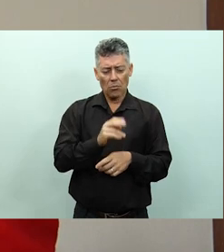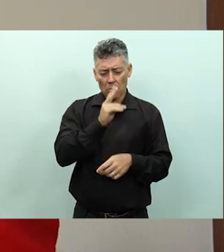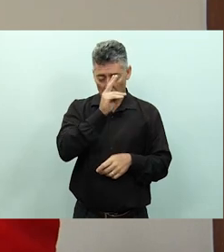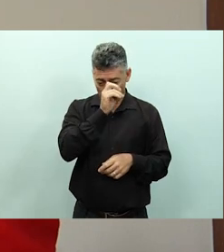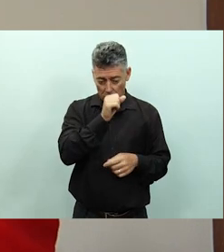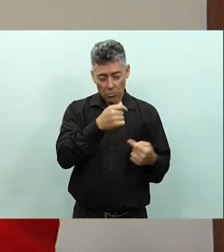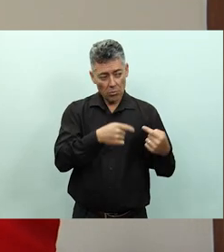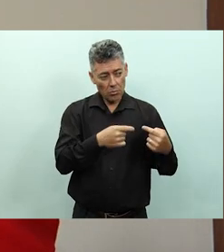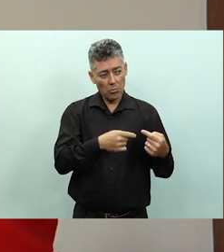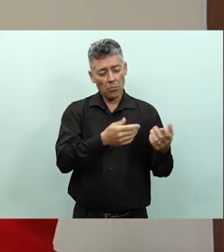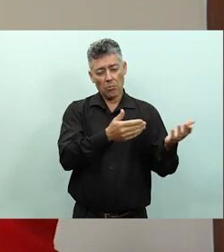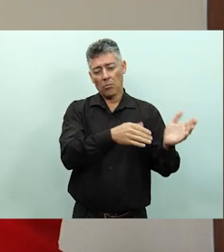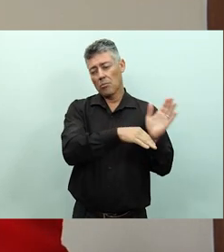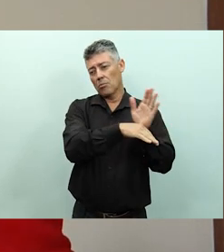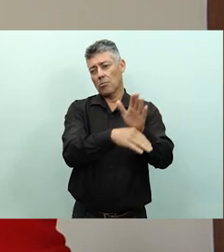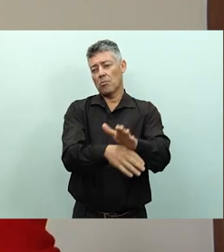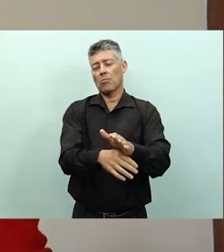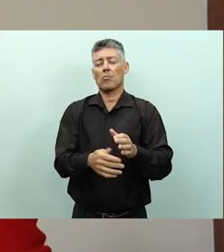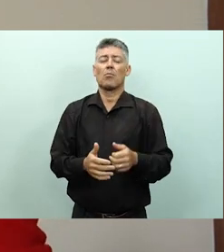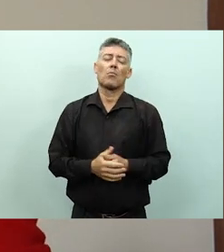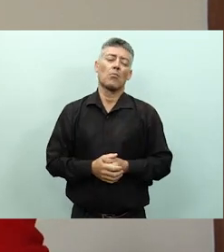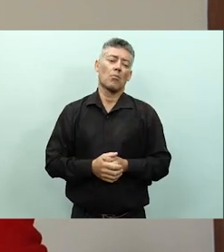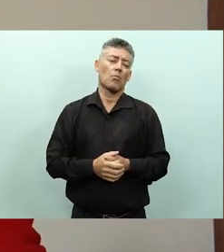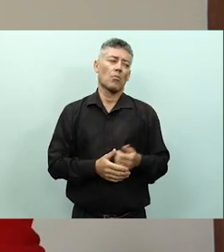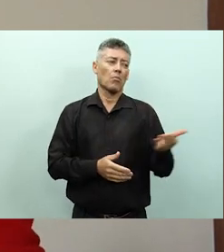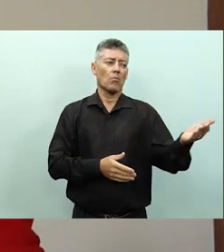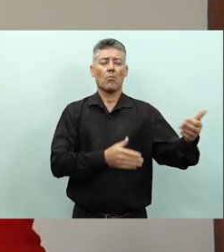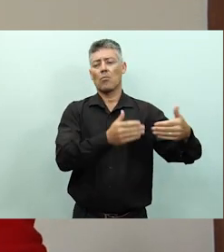força política dela. Ela foi uma grande